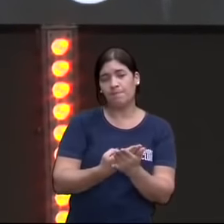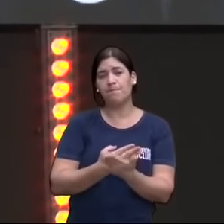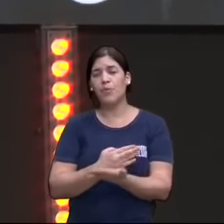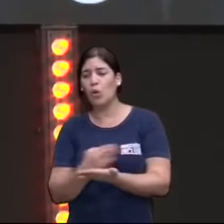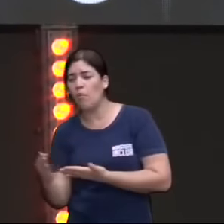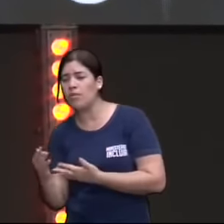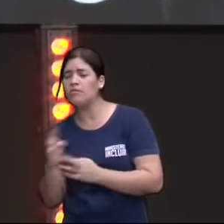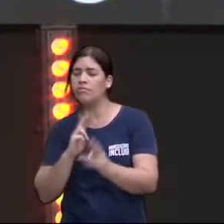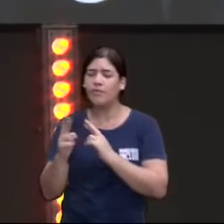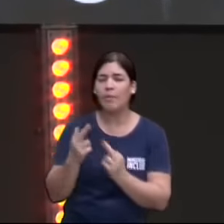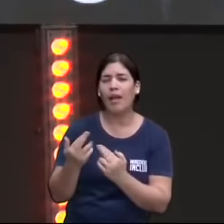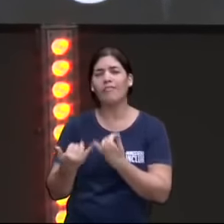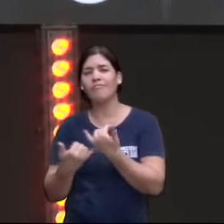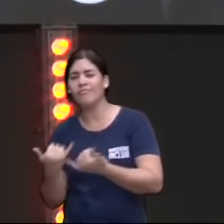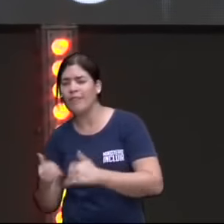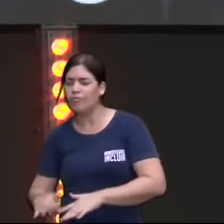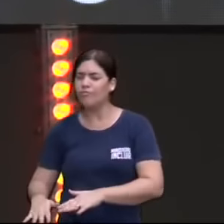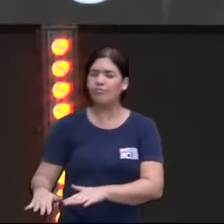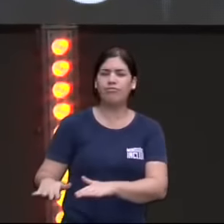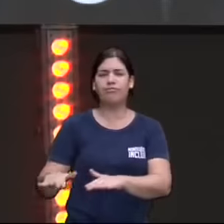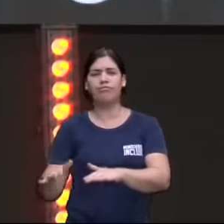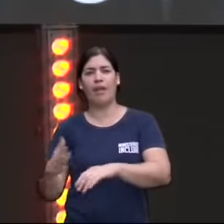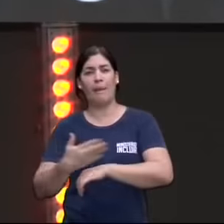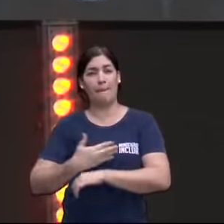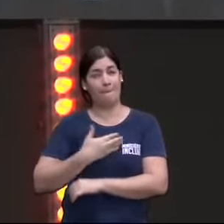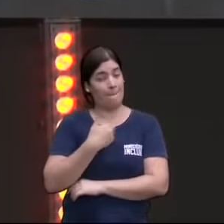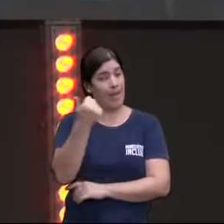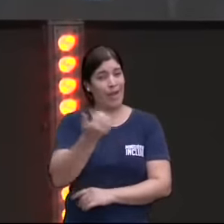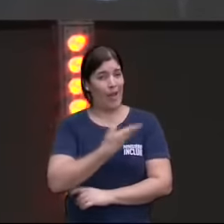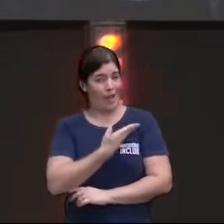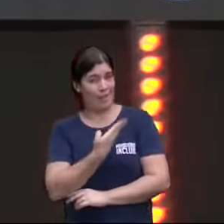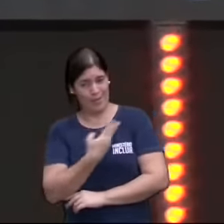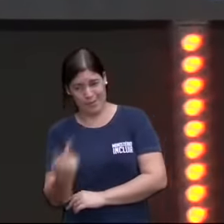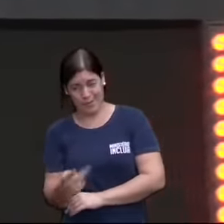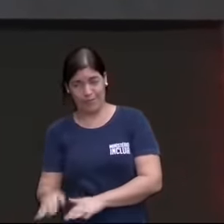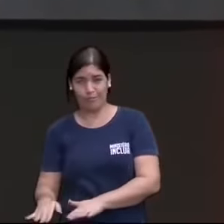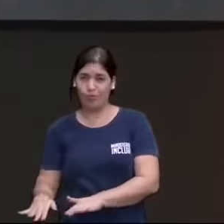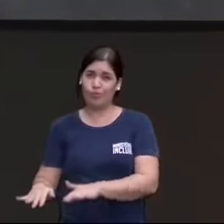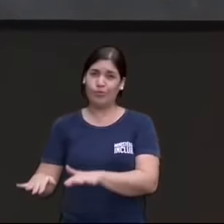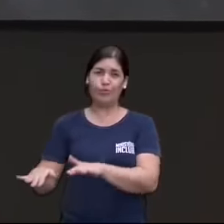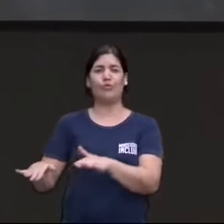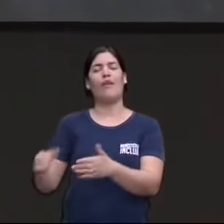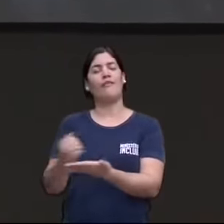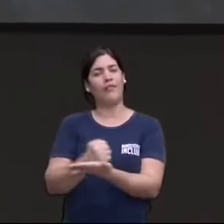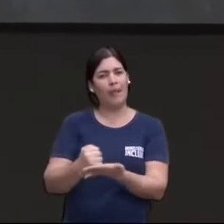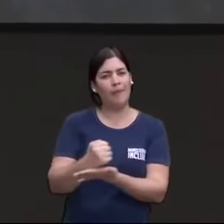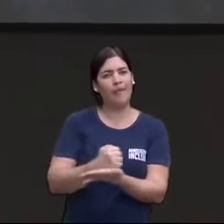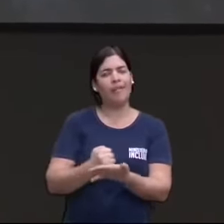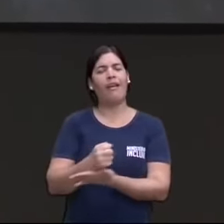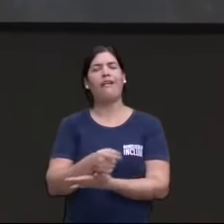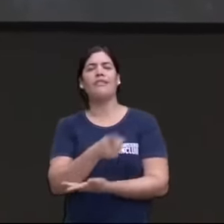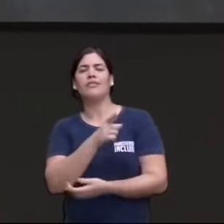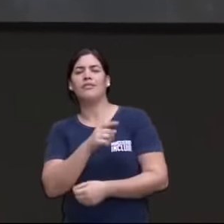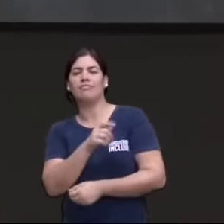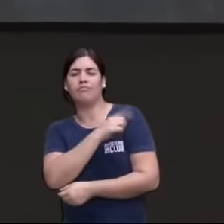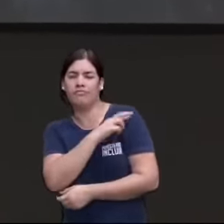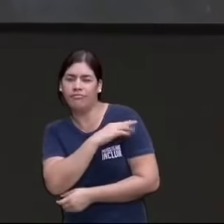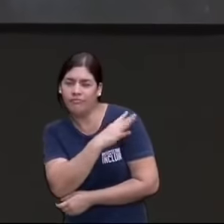conviver muito, se tornaram os melhores amiguinhos. Passaram pela escola fundamental, ensino médio,